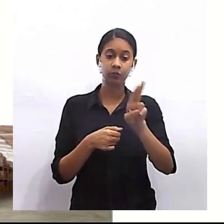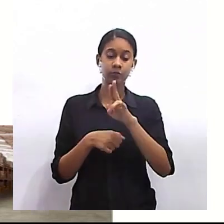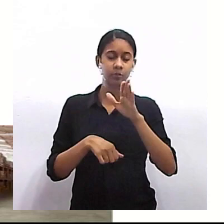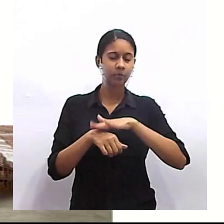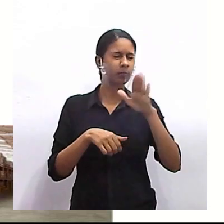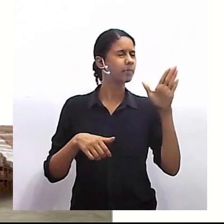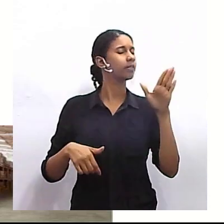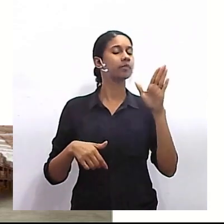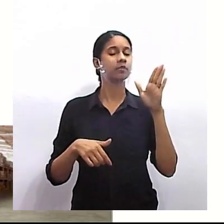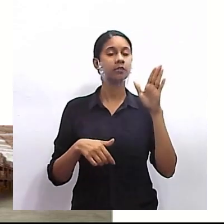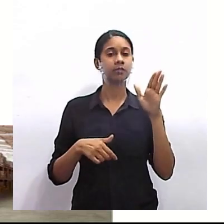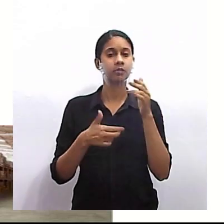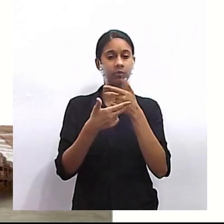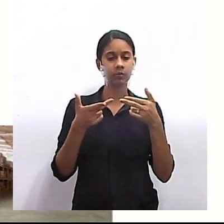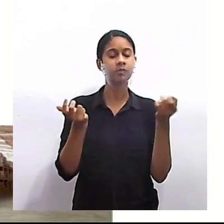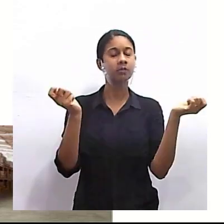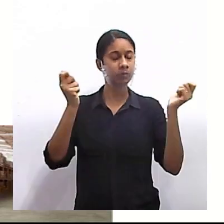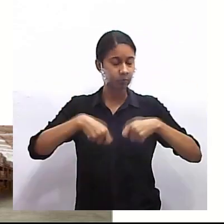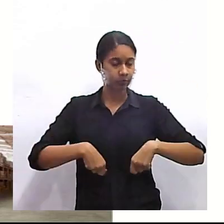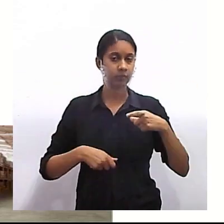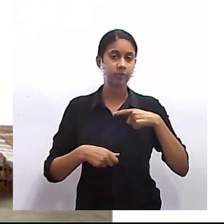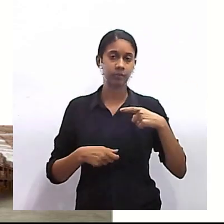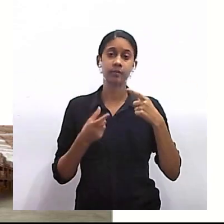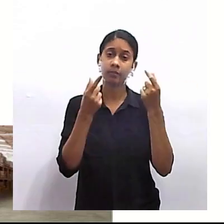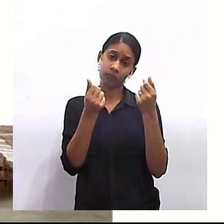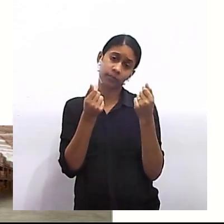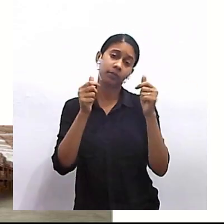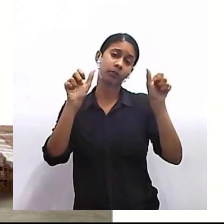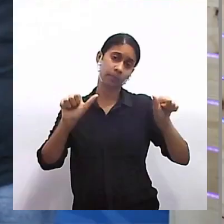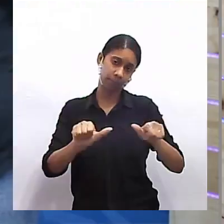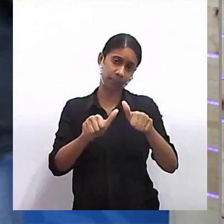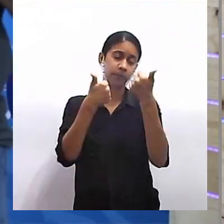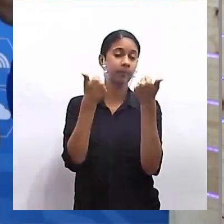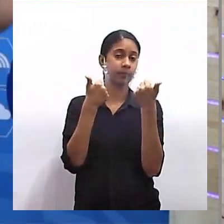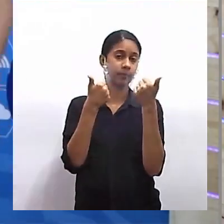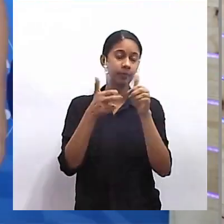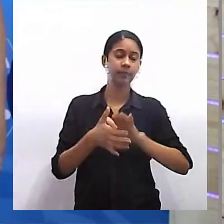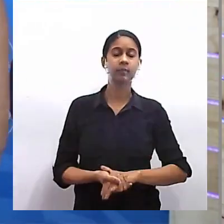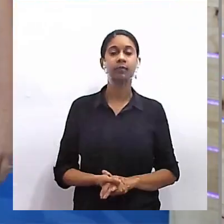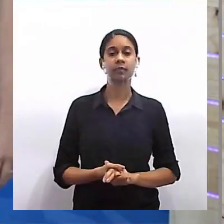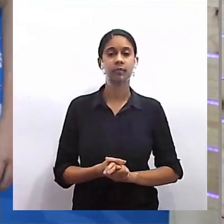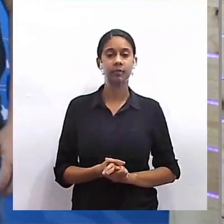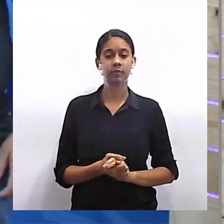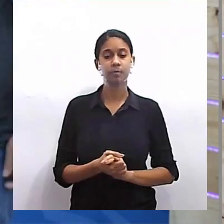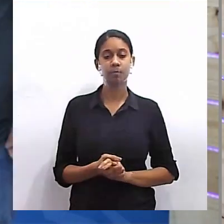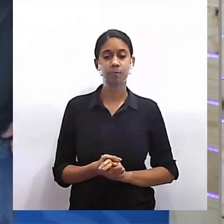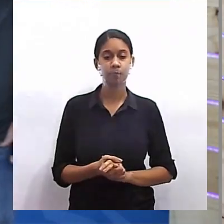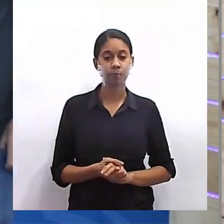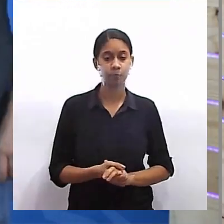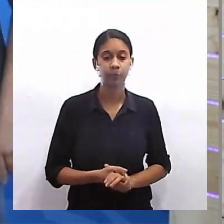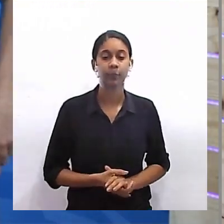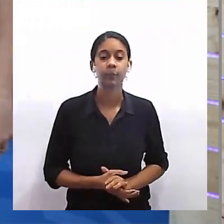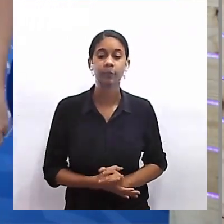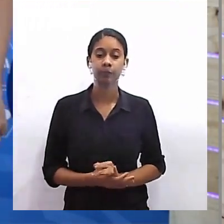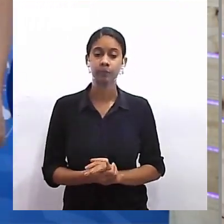vou estar faturando em cima disso. O CD vive disso, entendeu? Próximo tópico, professor, por